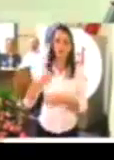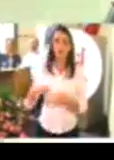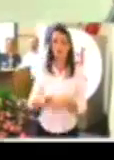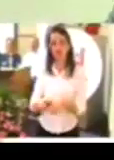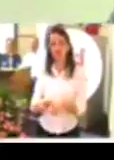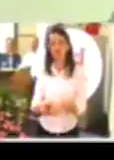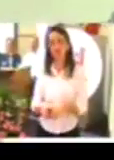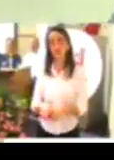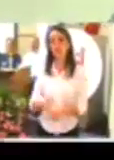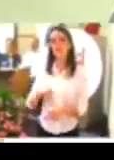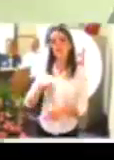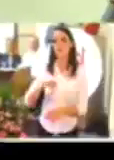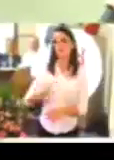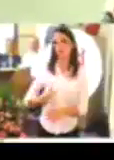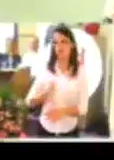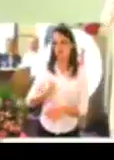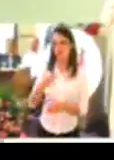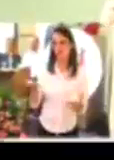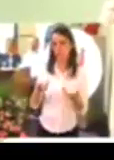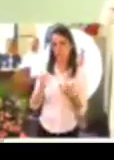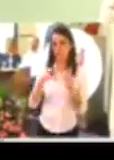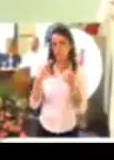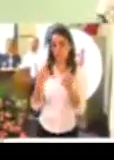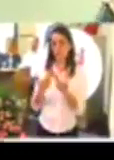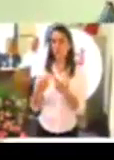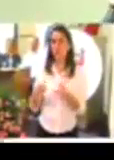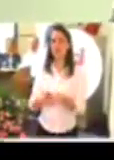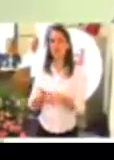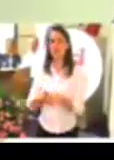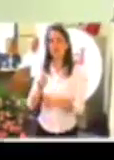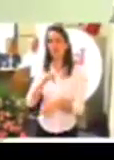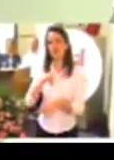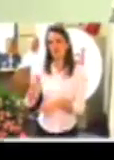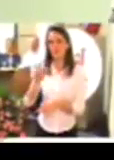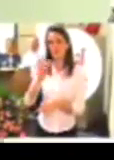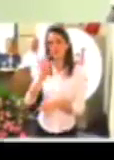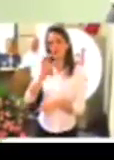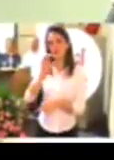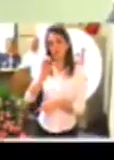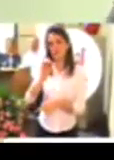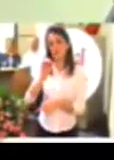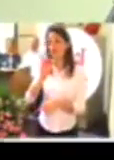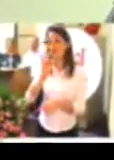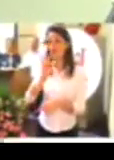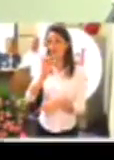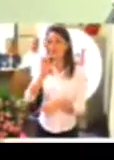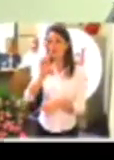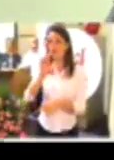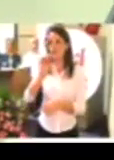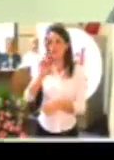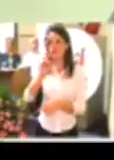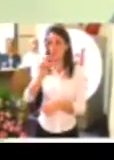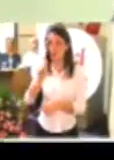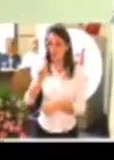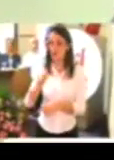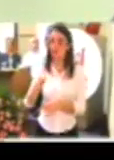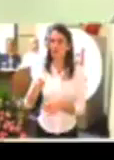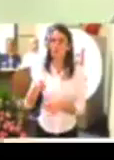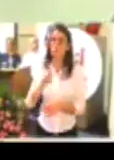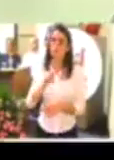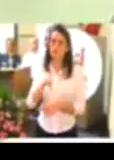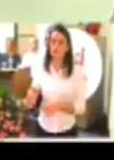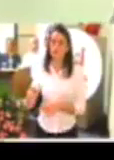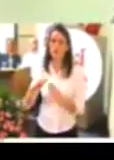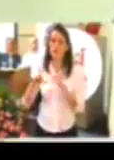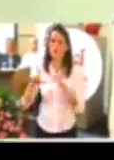Ascari, também pela presença, o professor Florian, que é o presidente da União Brasileira das Escolas do Legislativo, que há